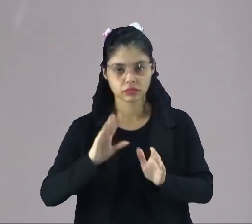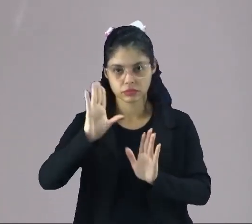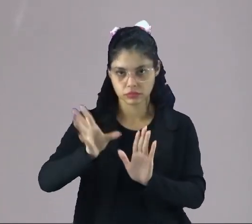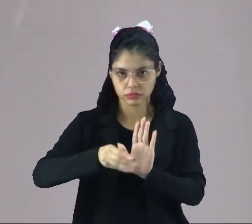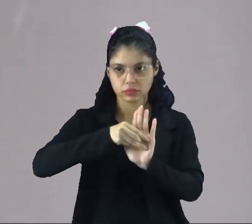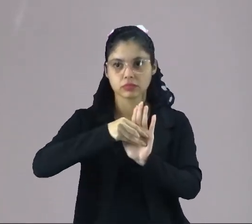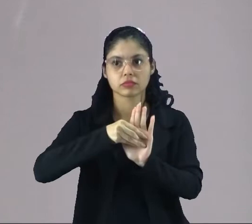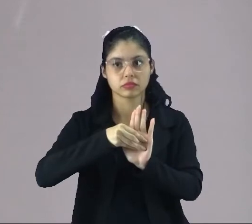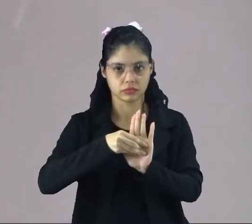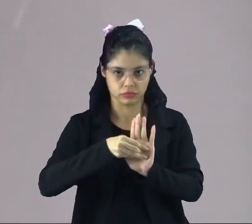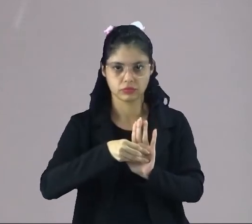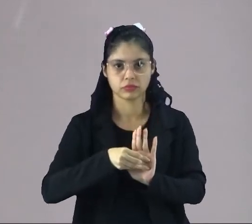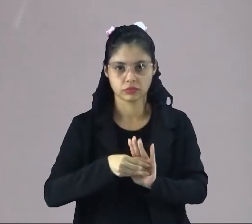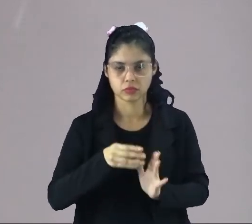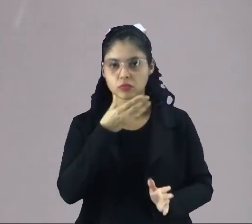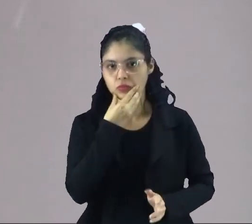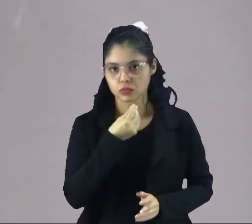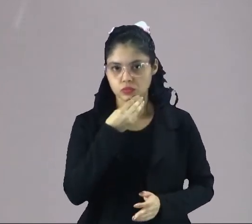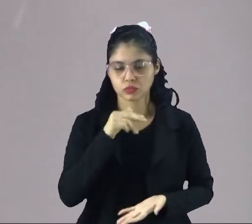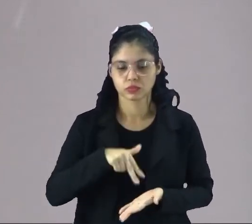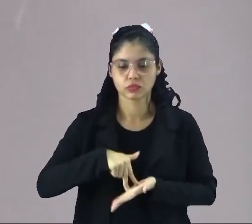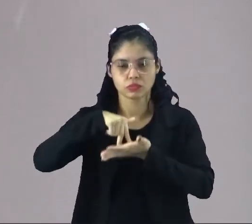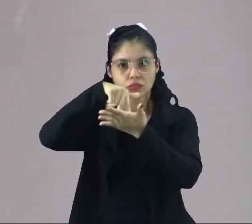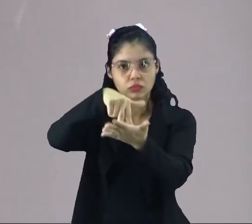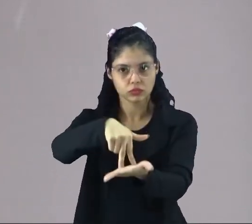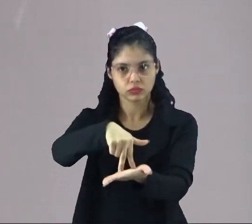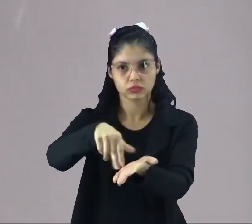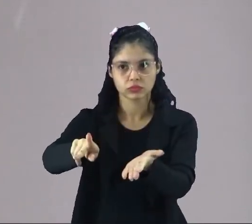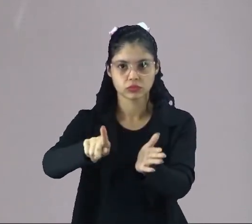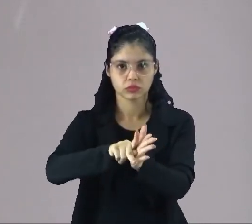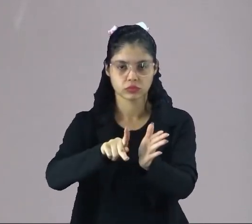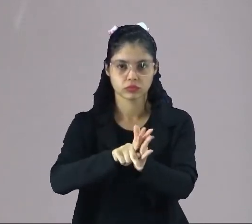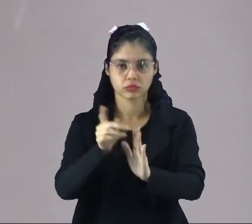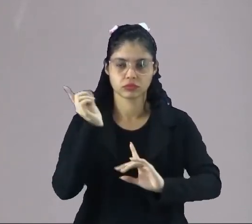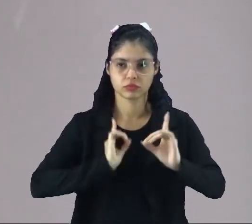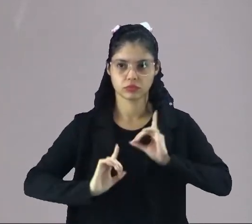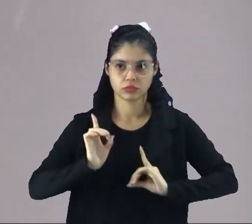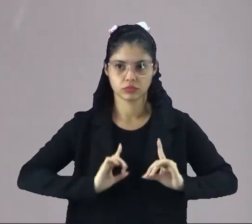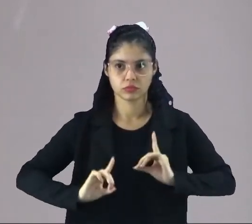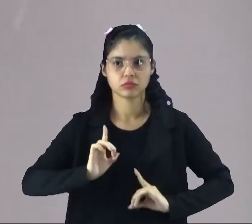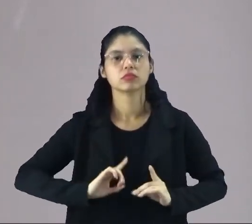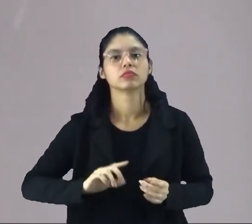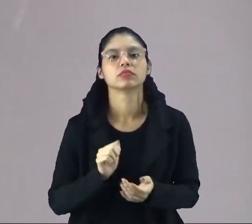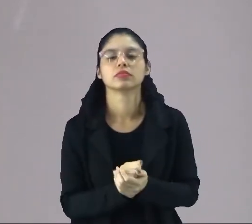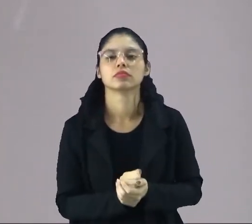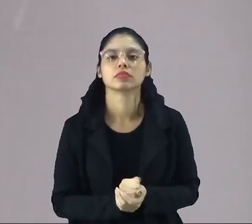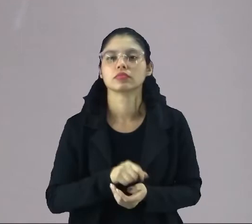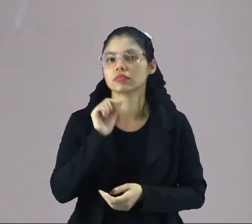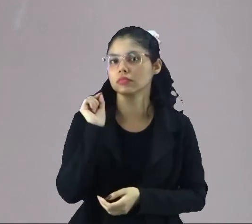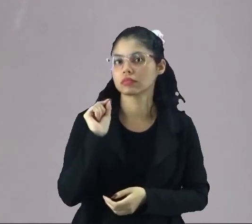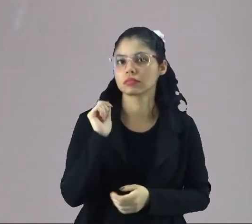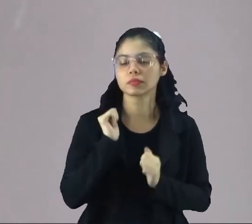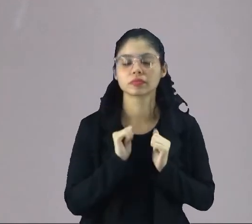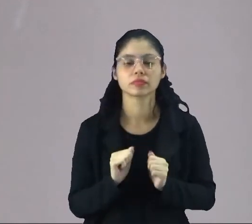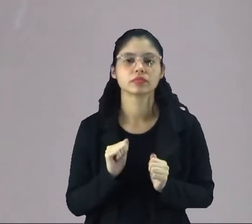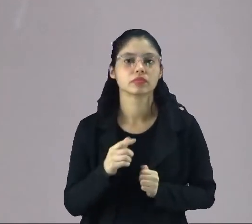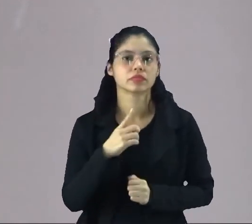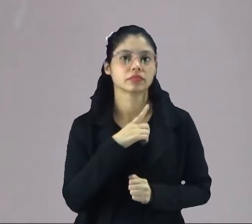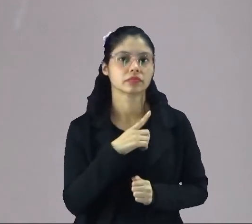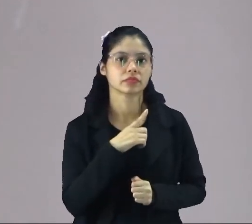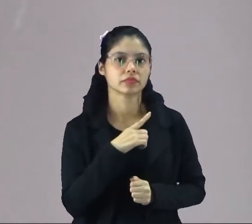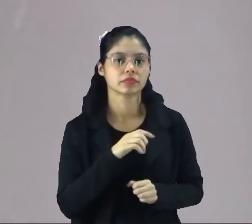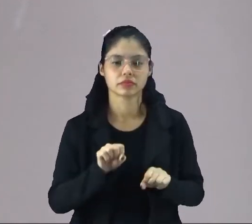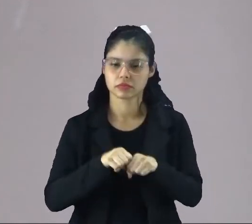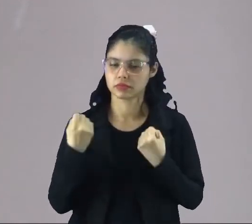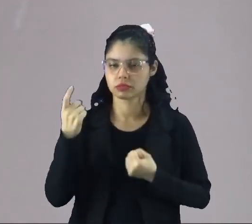coloca aí, né, os homens representando os próprios deuses, né, para que possamos ter essa